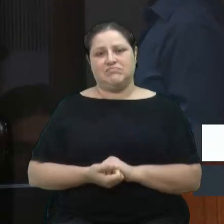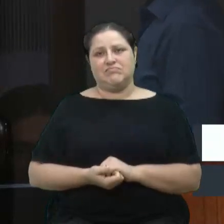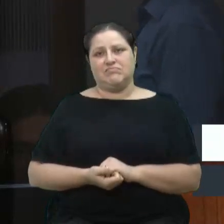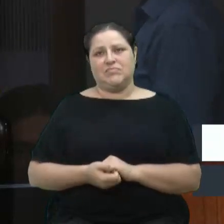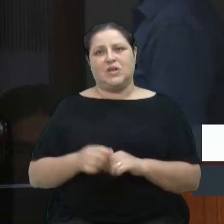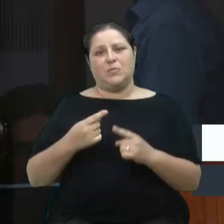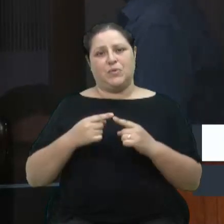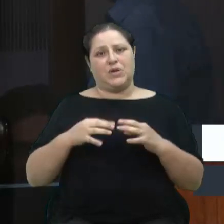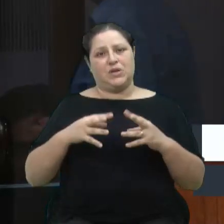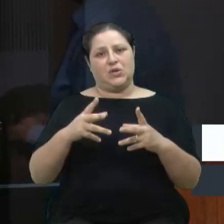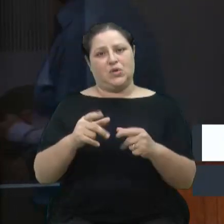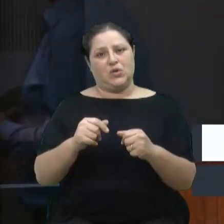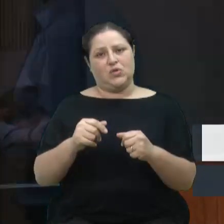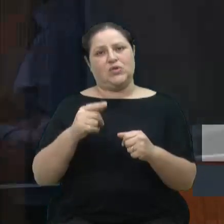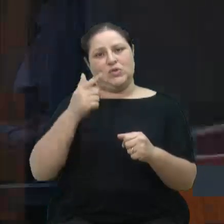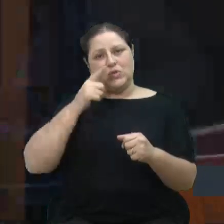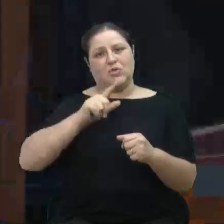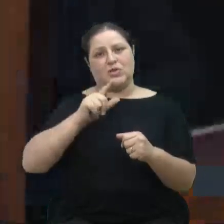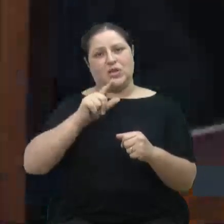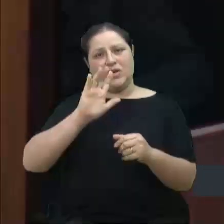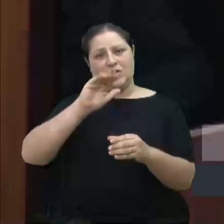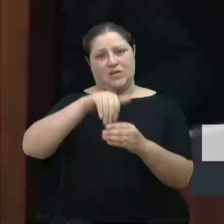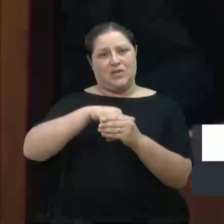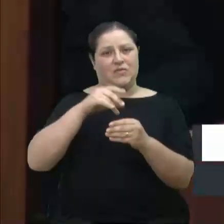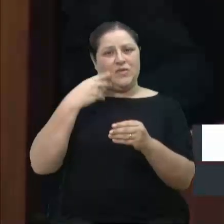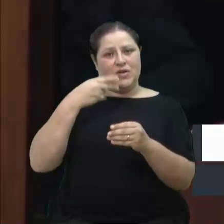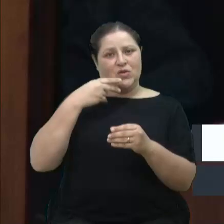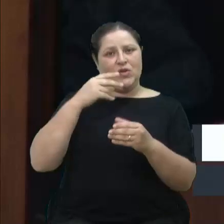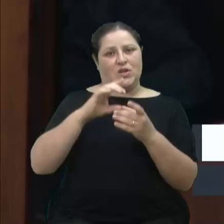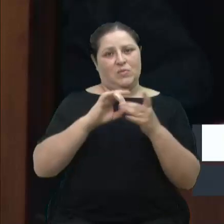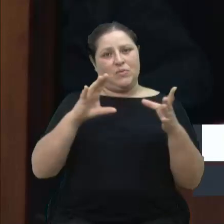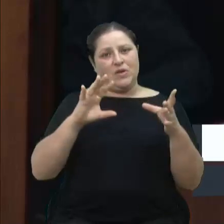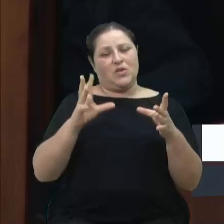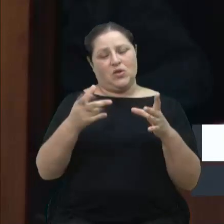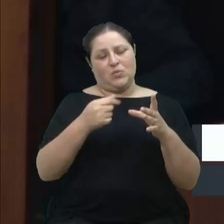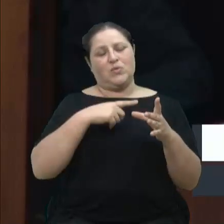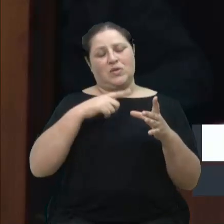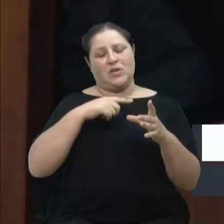Porque todos fomos eleitos democraticamente. Todos temos o poder do voto.